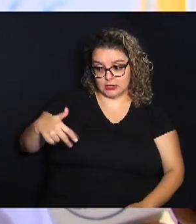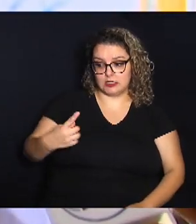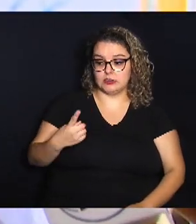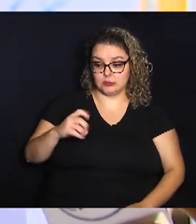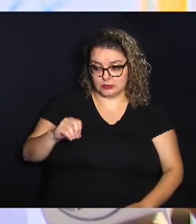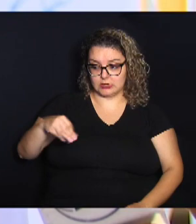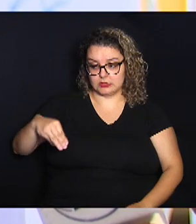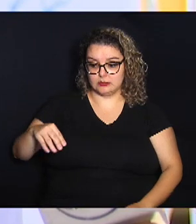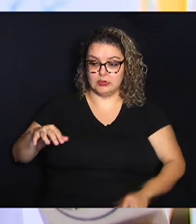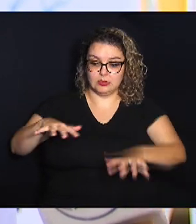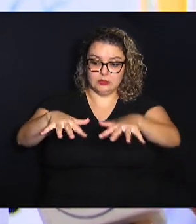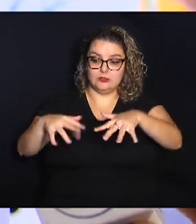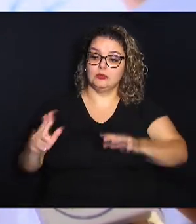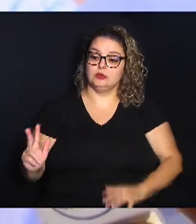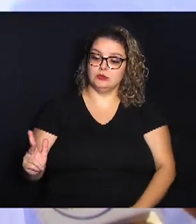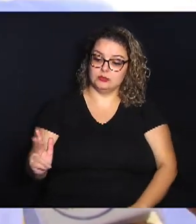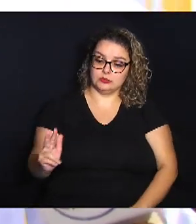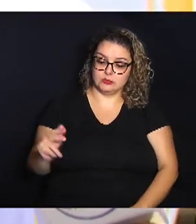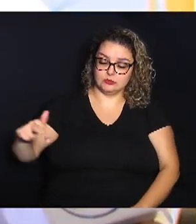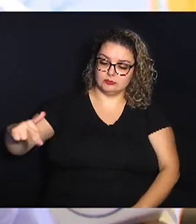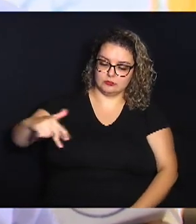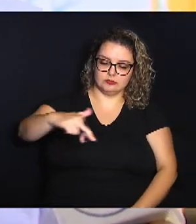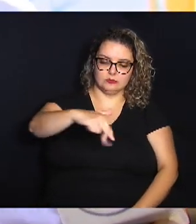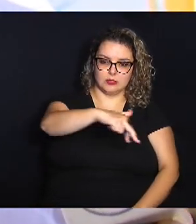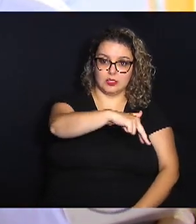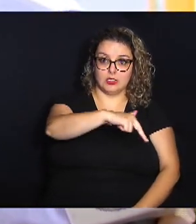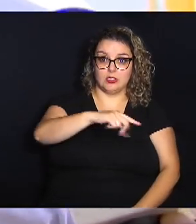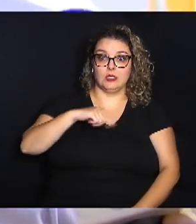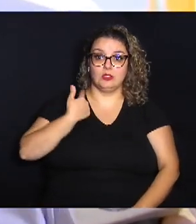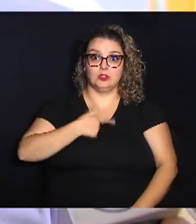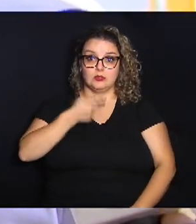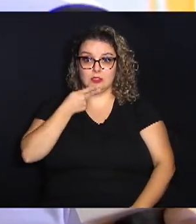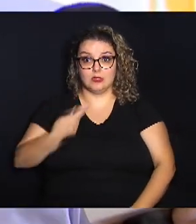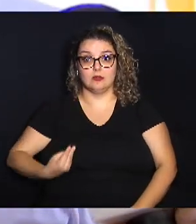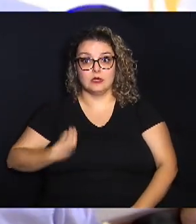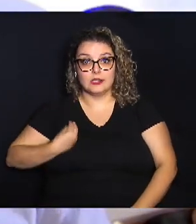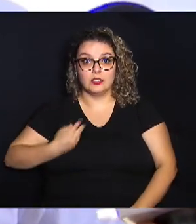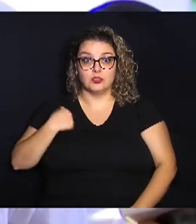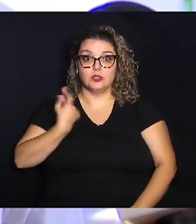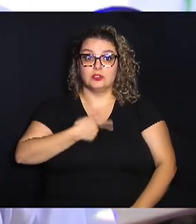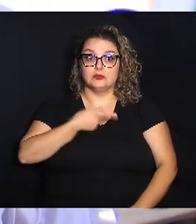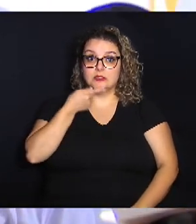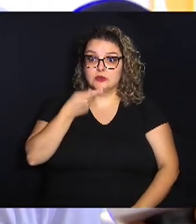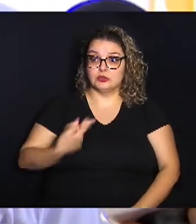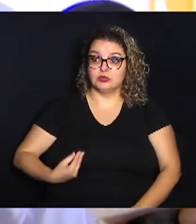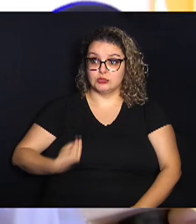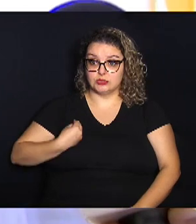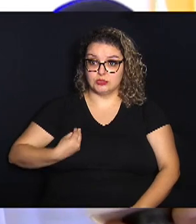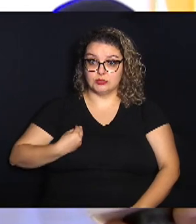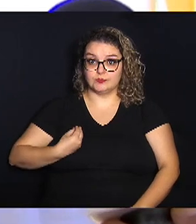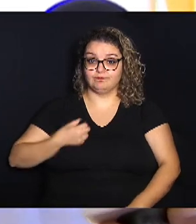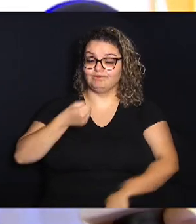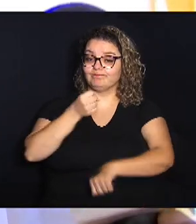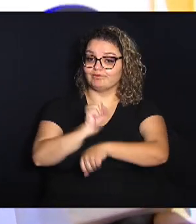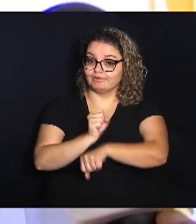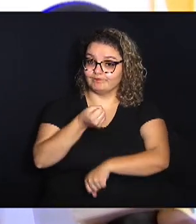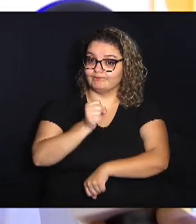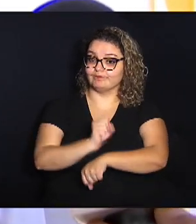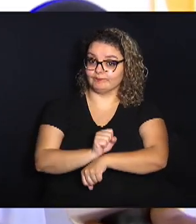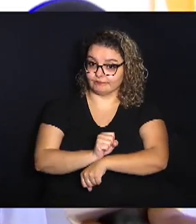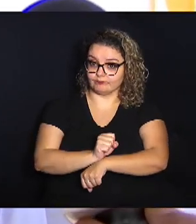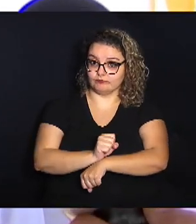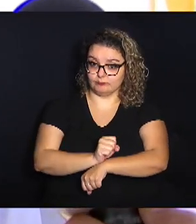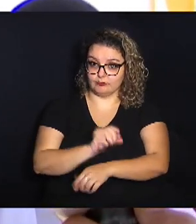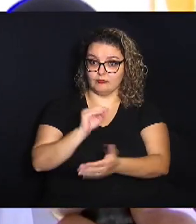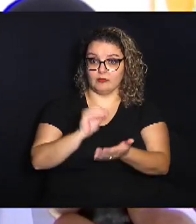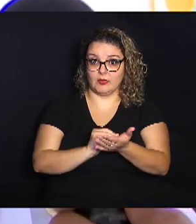faixa e você vai viver. Nós estamos falando de vida, gente. Por questão de segundos, o